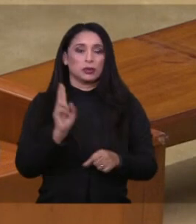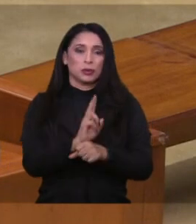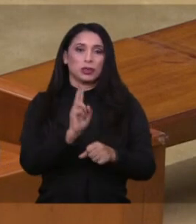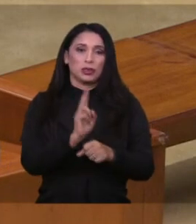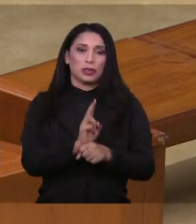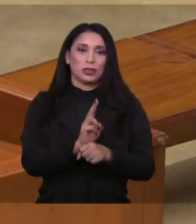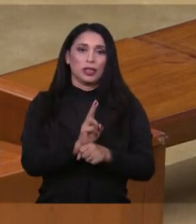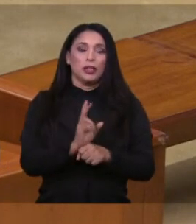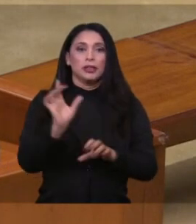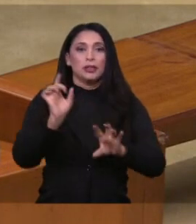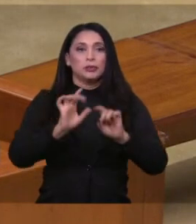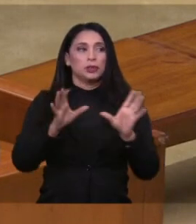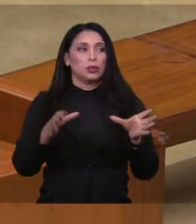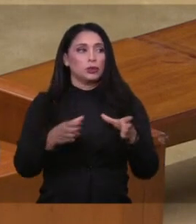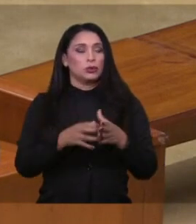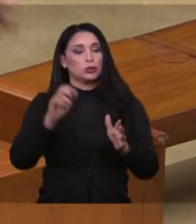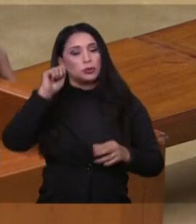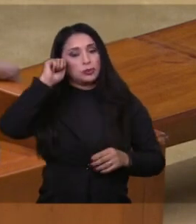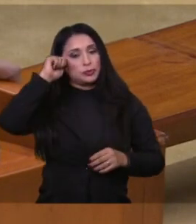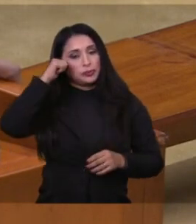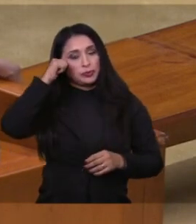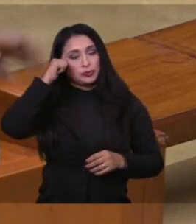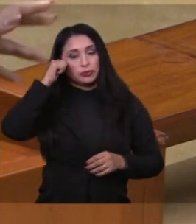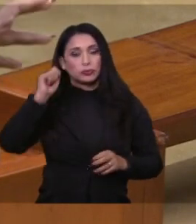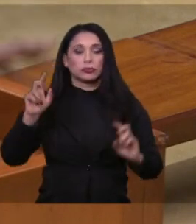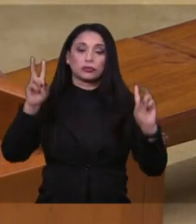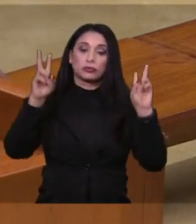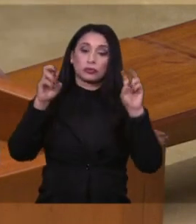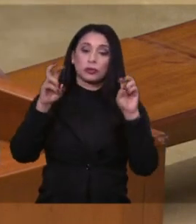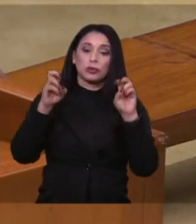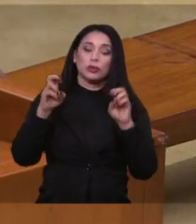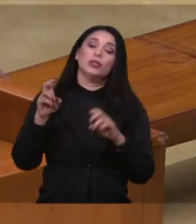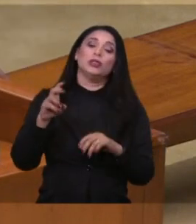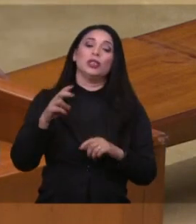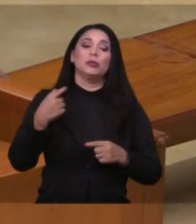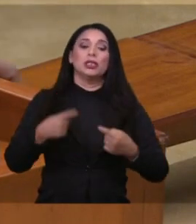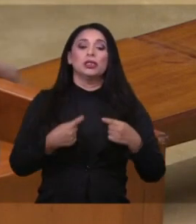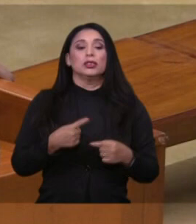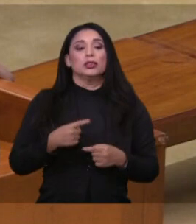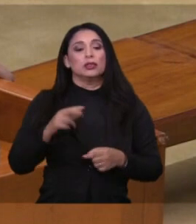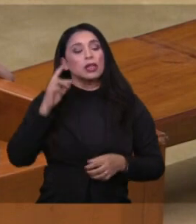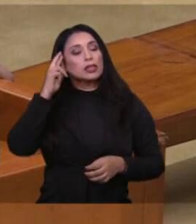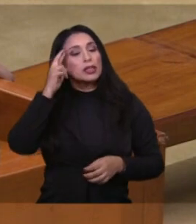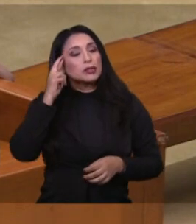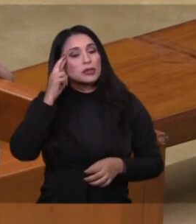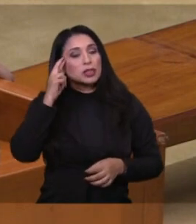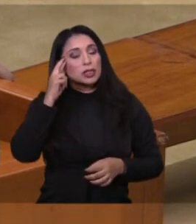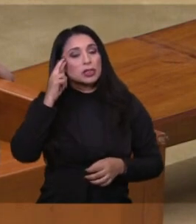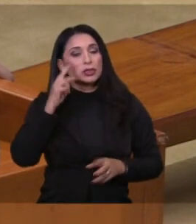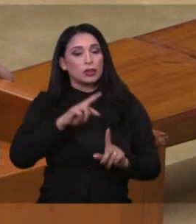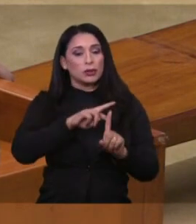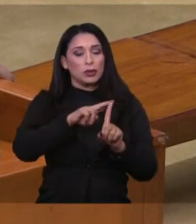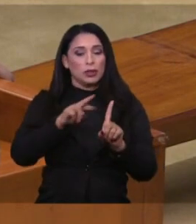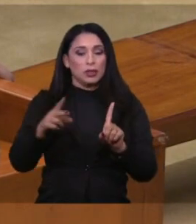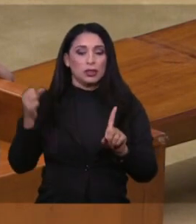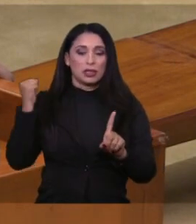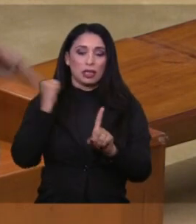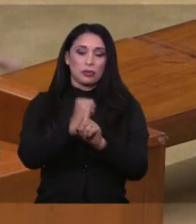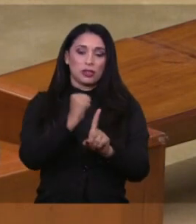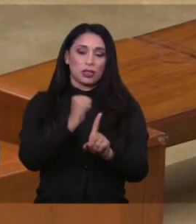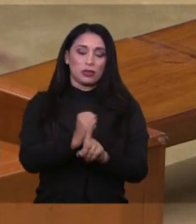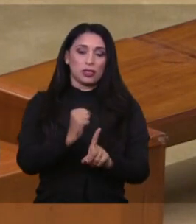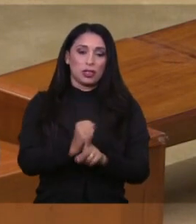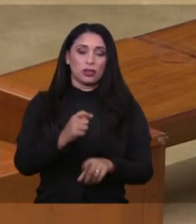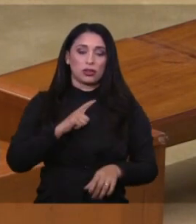cerne da discussão presente neste feito, ele passa pela reflexão sobre o genocídio da população negra.